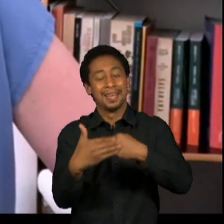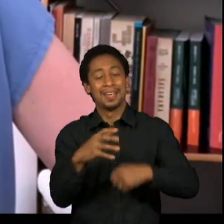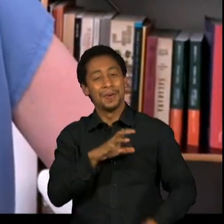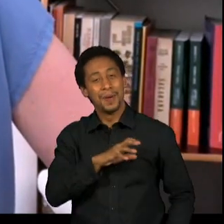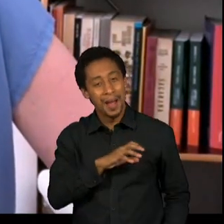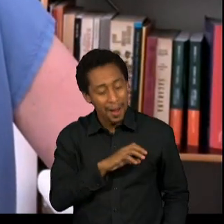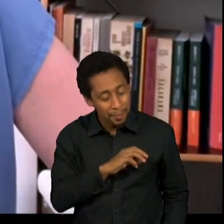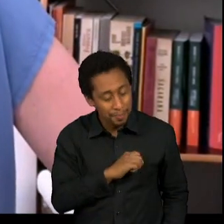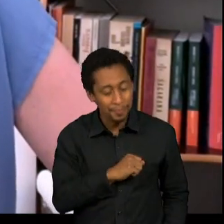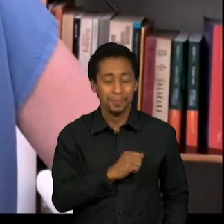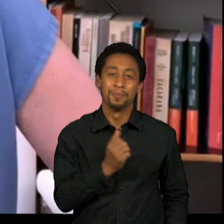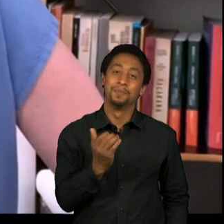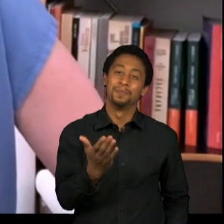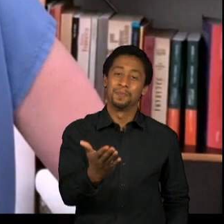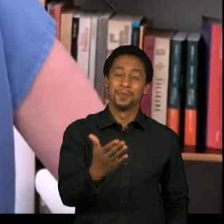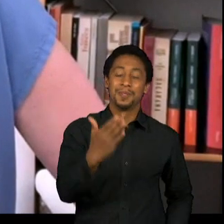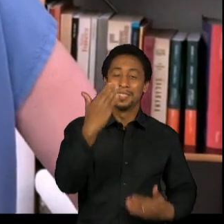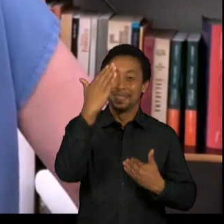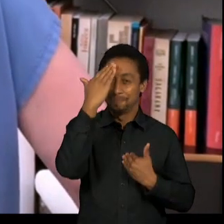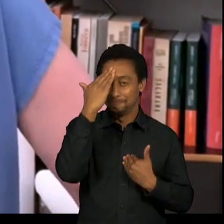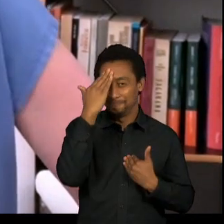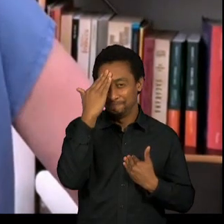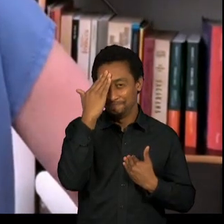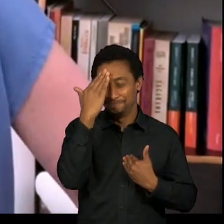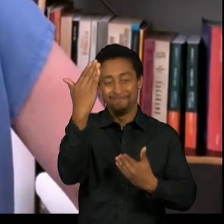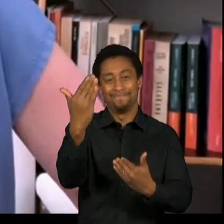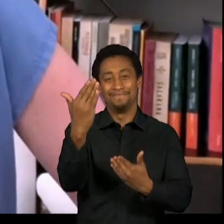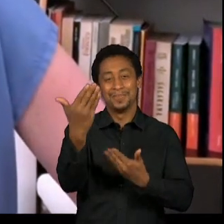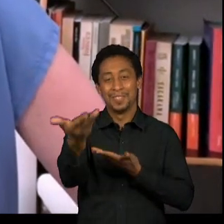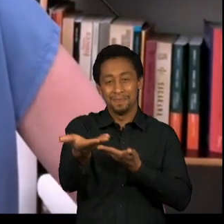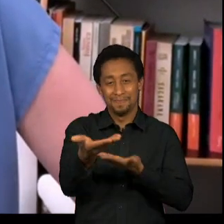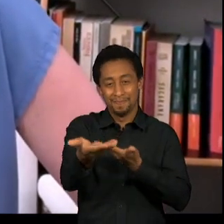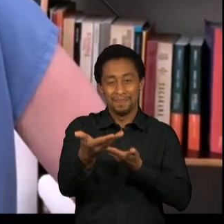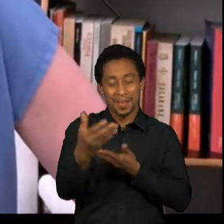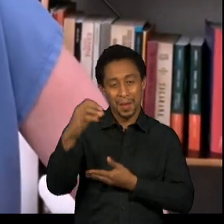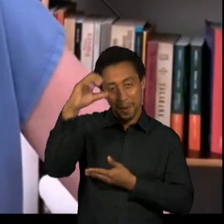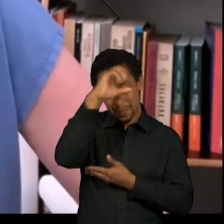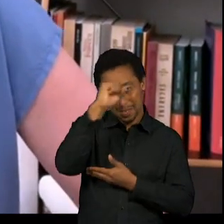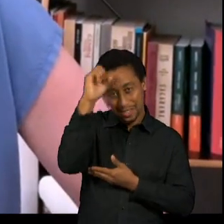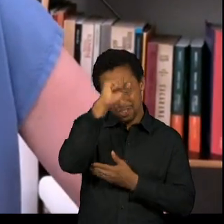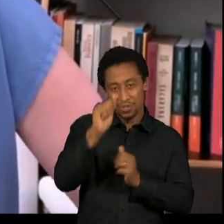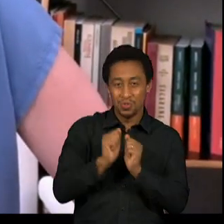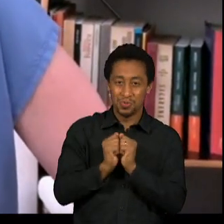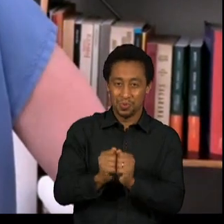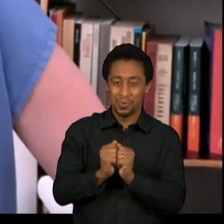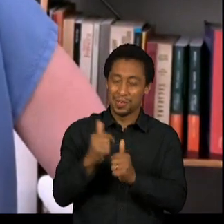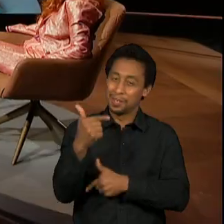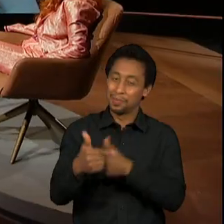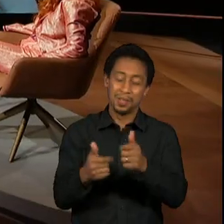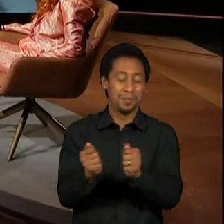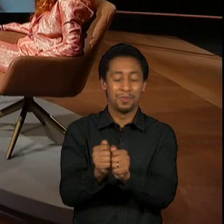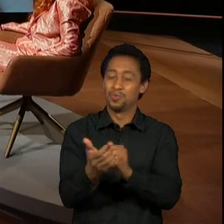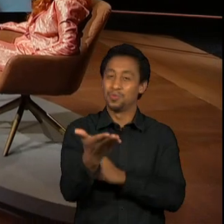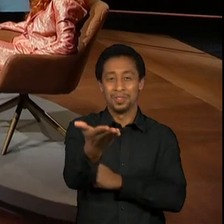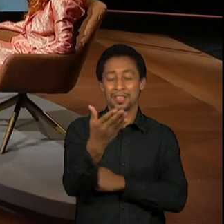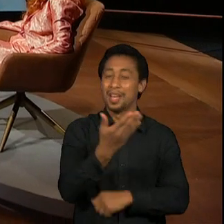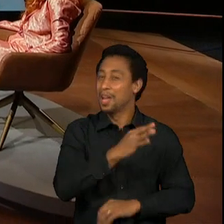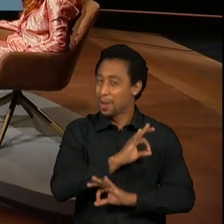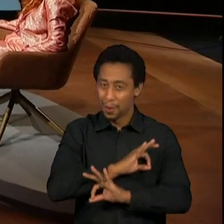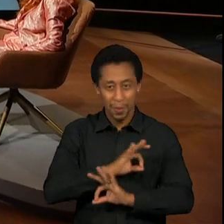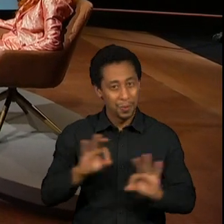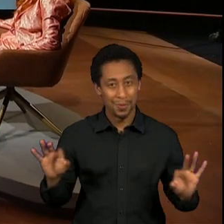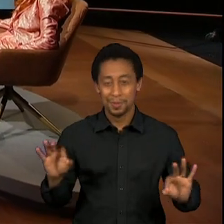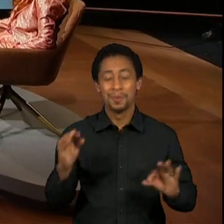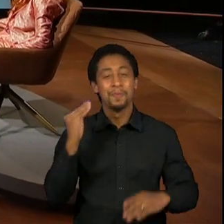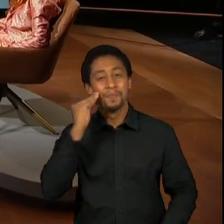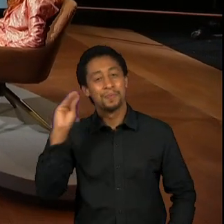por você e minha gratidão por poder aprender com você. Trabalhar com você é um aprendizado. Recebi